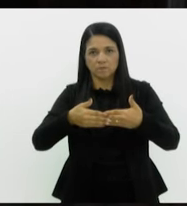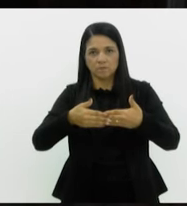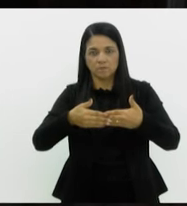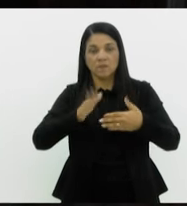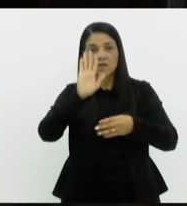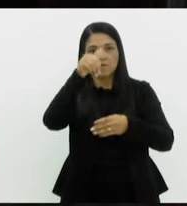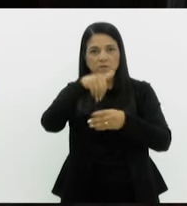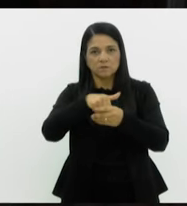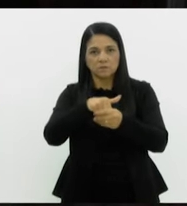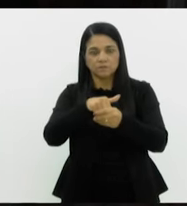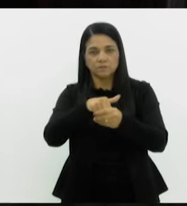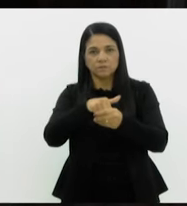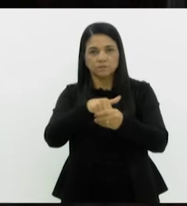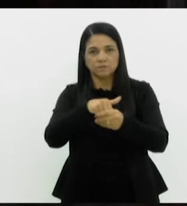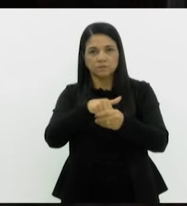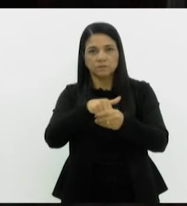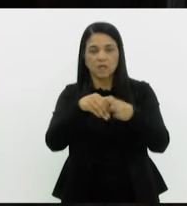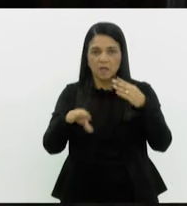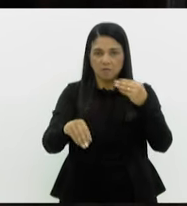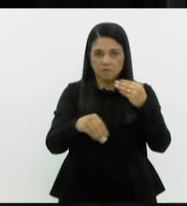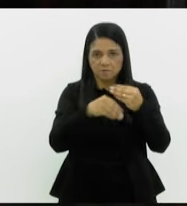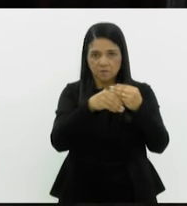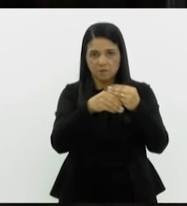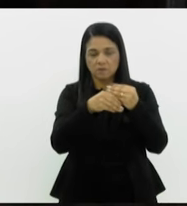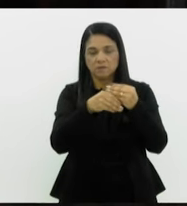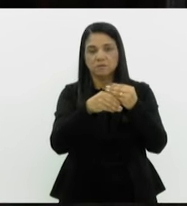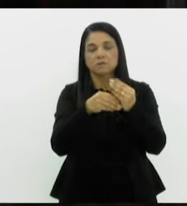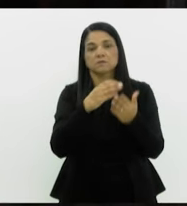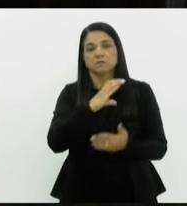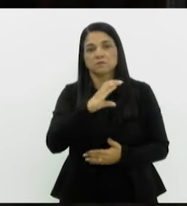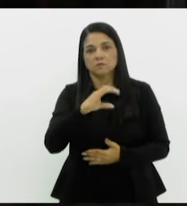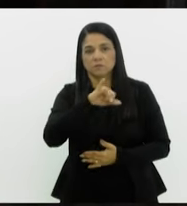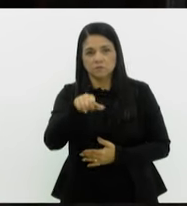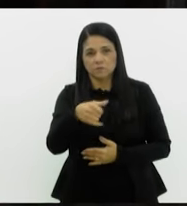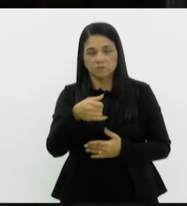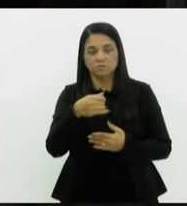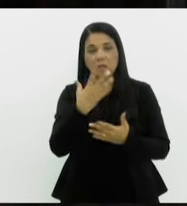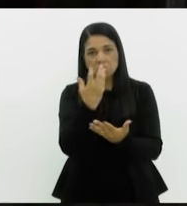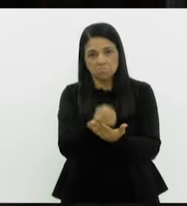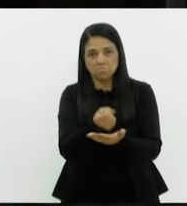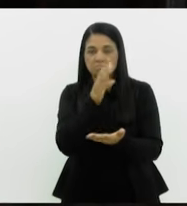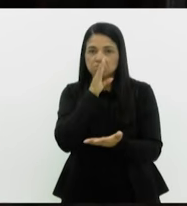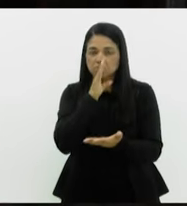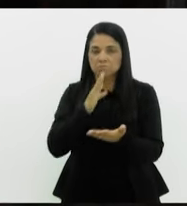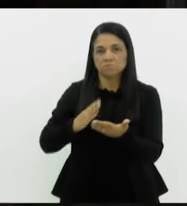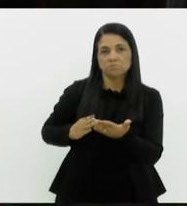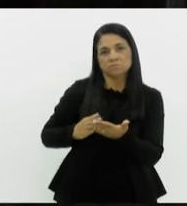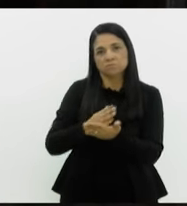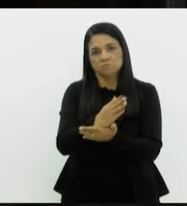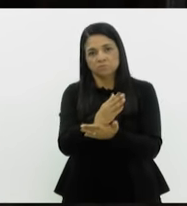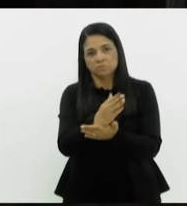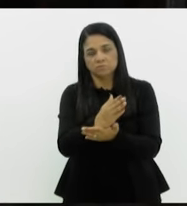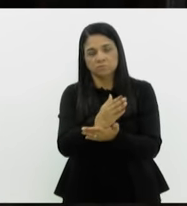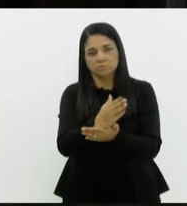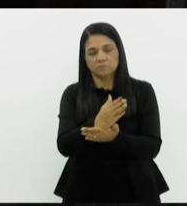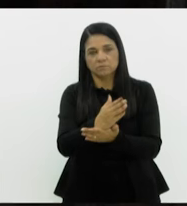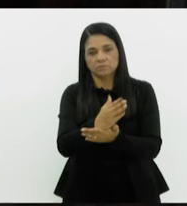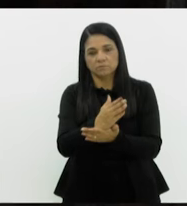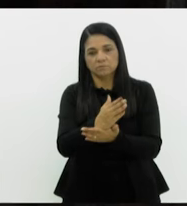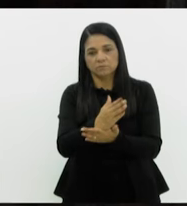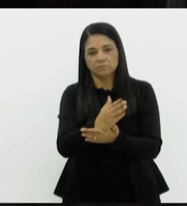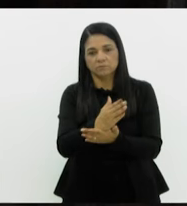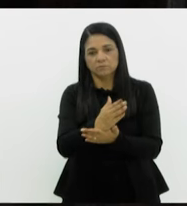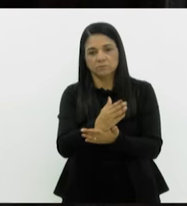Em votação, as emendas da CCJ. Se hoje que aprovo, permaneço como estão,